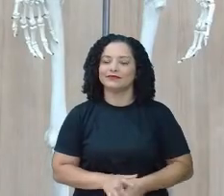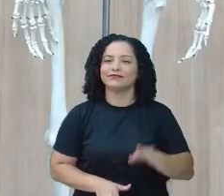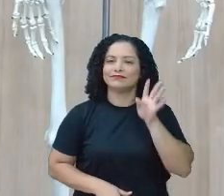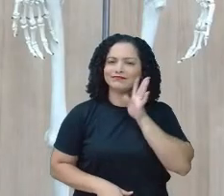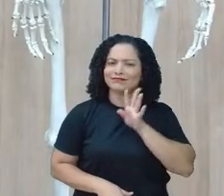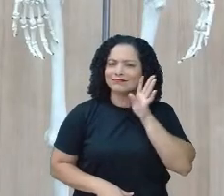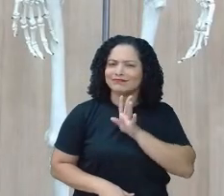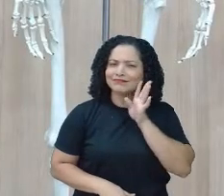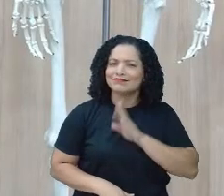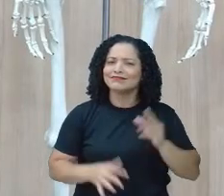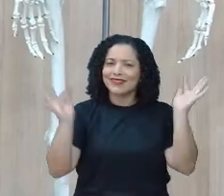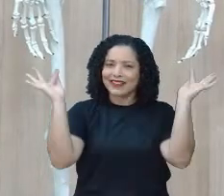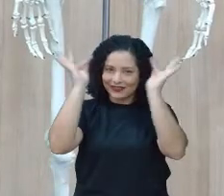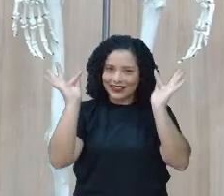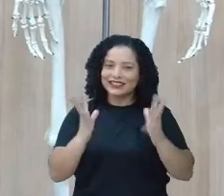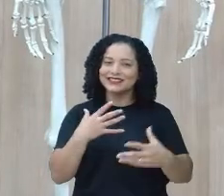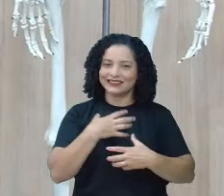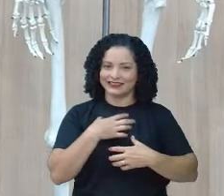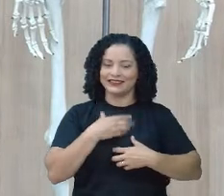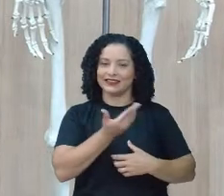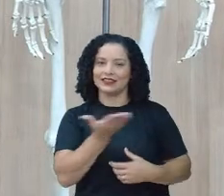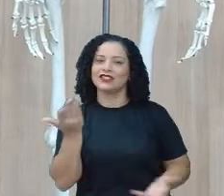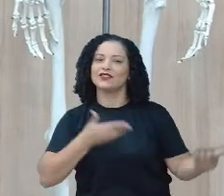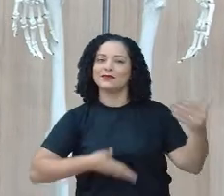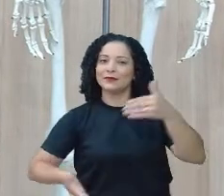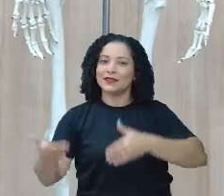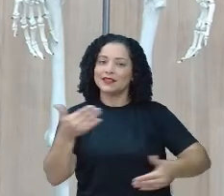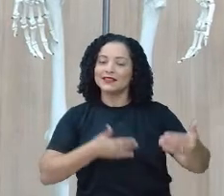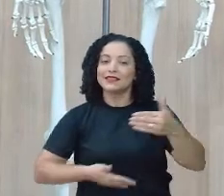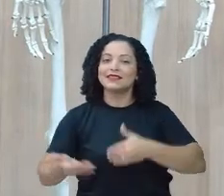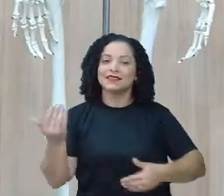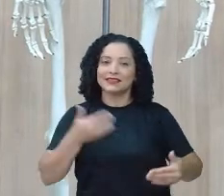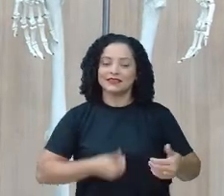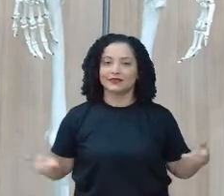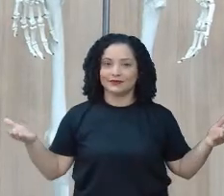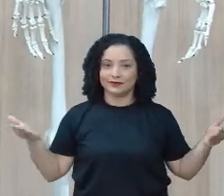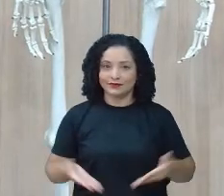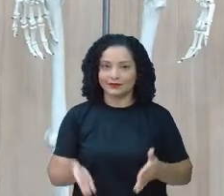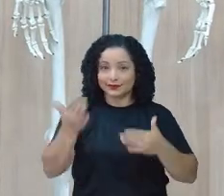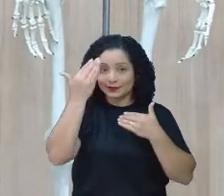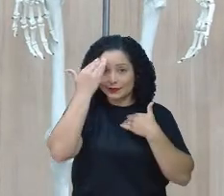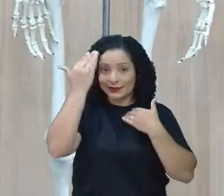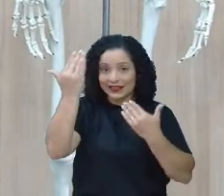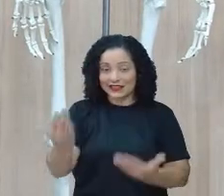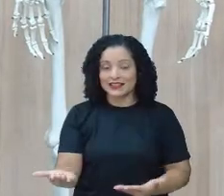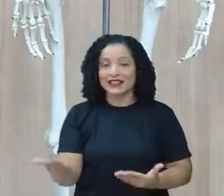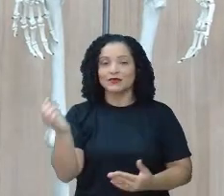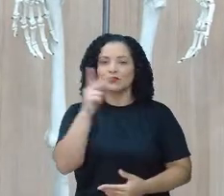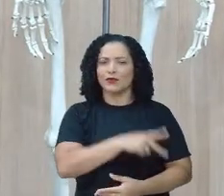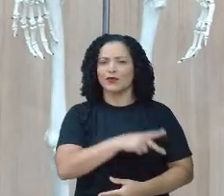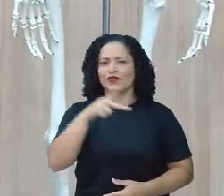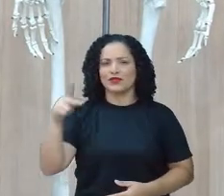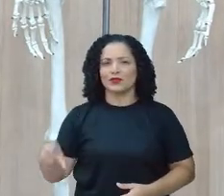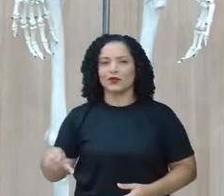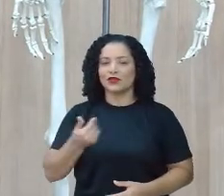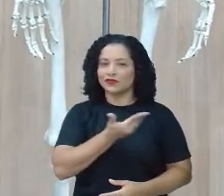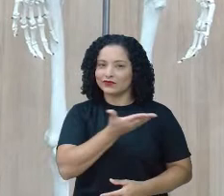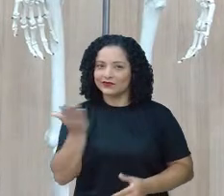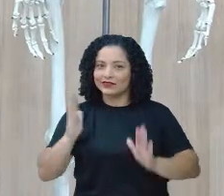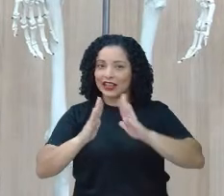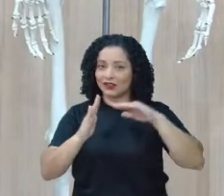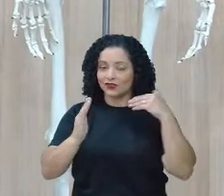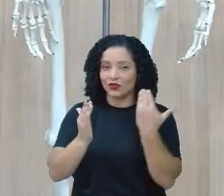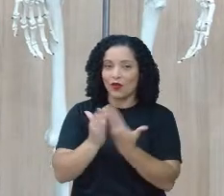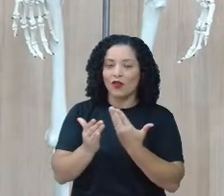muito feliz, gente, com a participação de vocês. E aqui eu já começo a agradecer, né, os professores aí da escola de vocês,